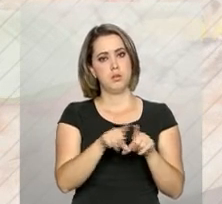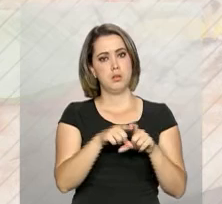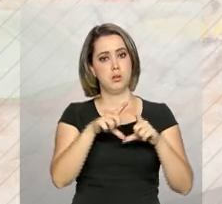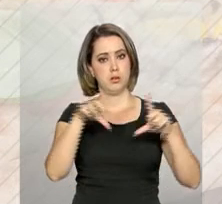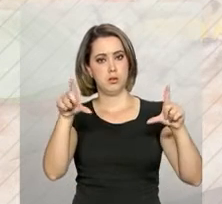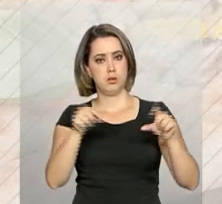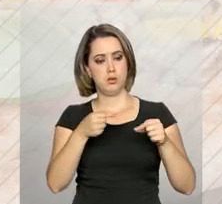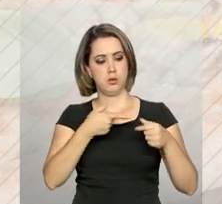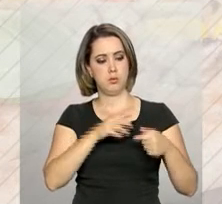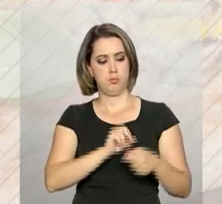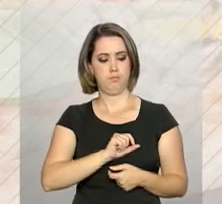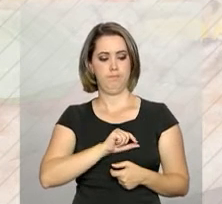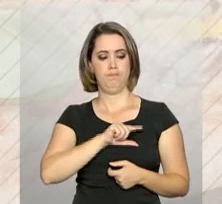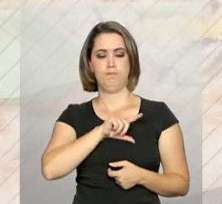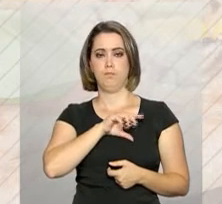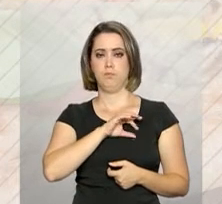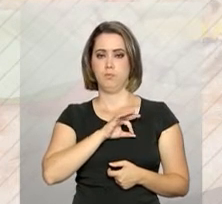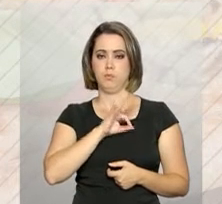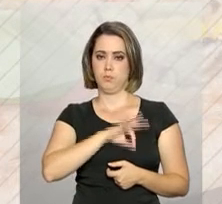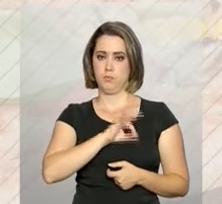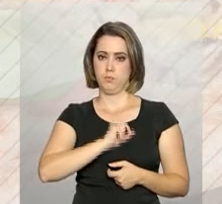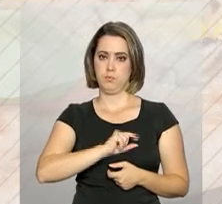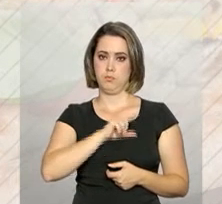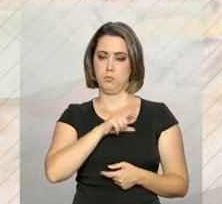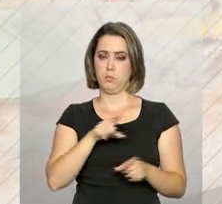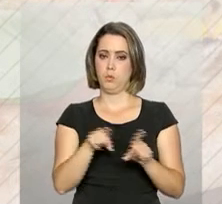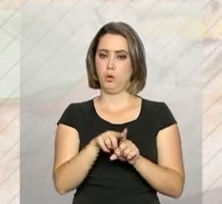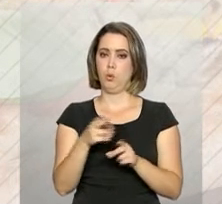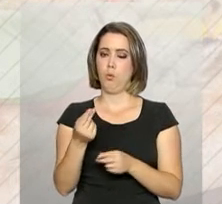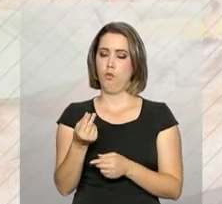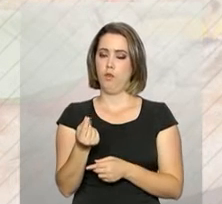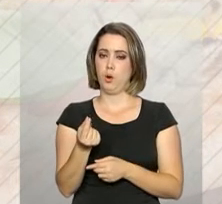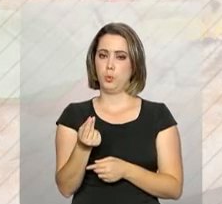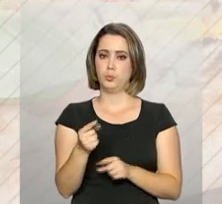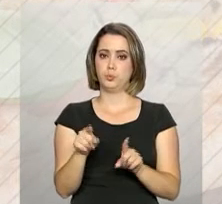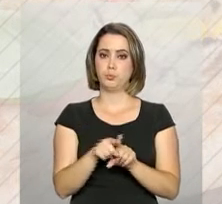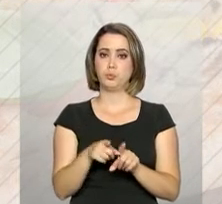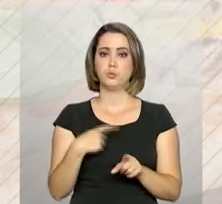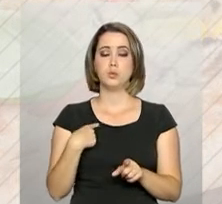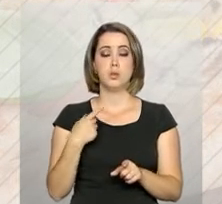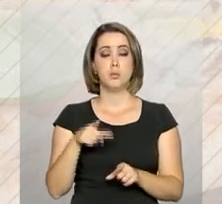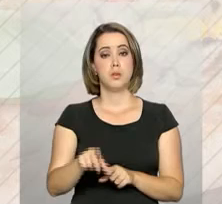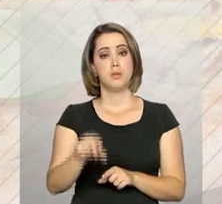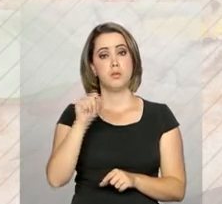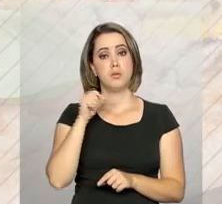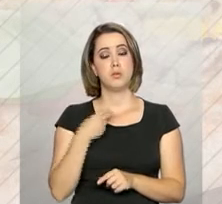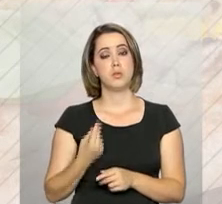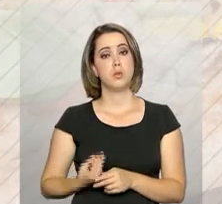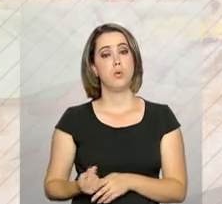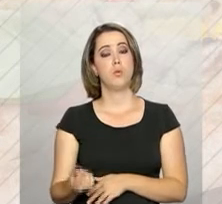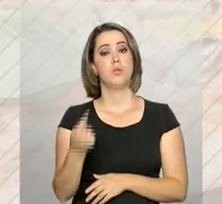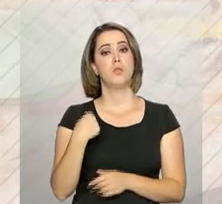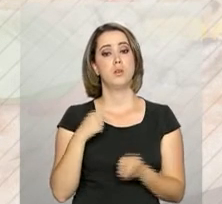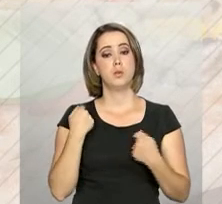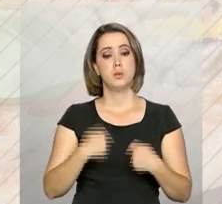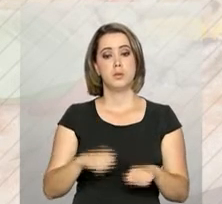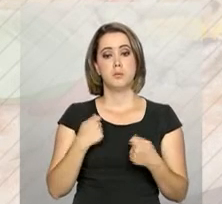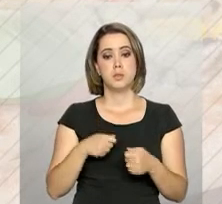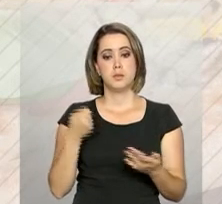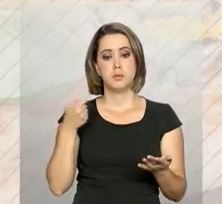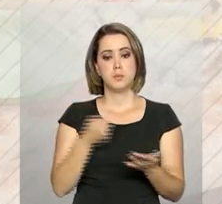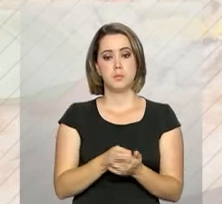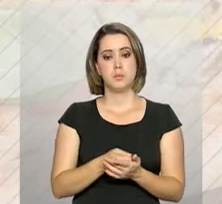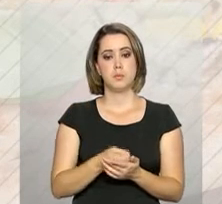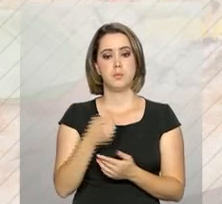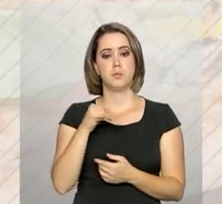contra-cheque o que for recebido como gorjeta. Também foi definido o quanto deve ser recolhido pelo empregador